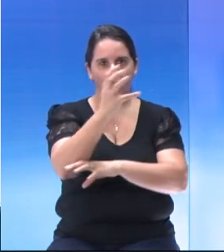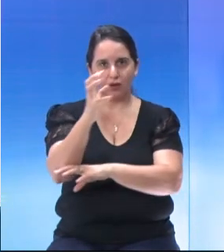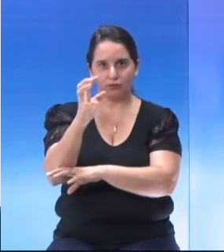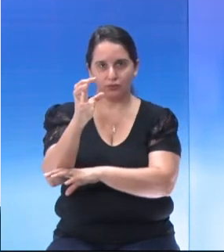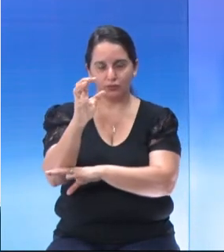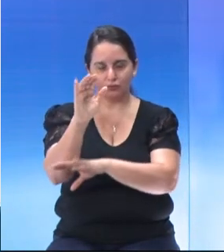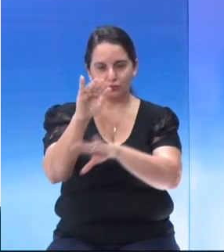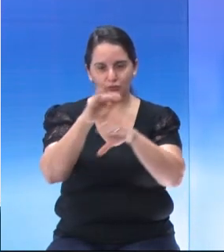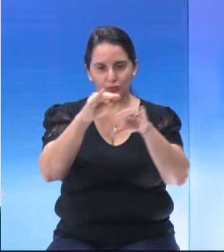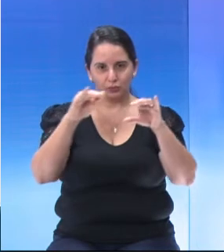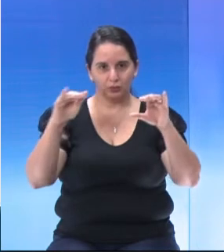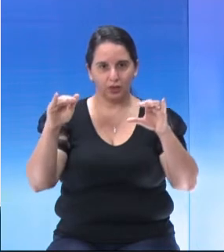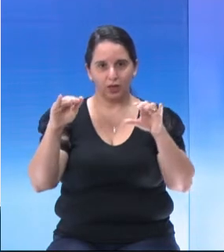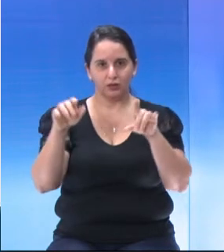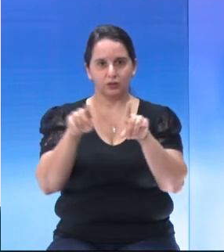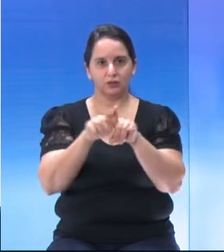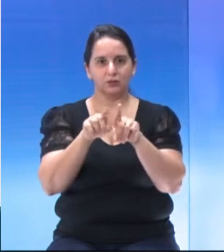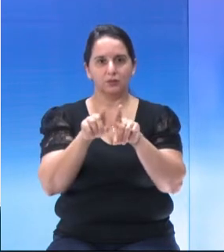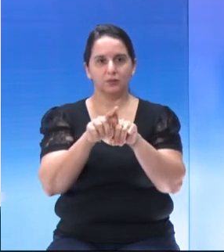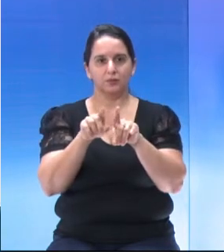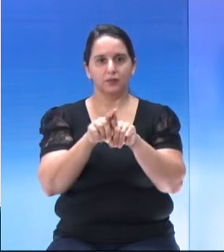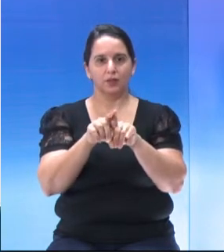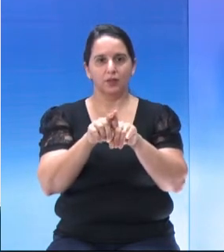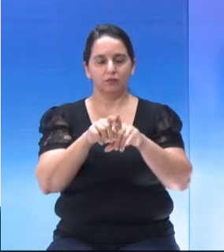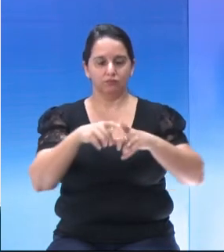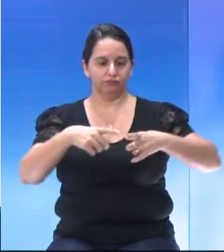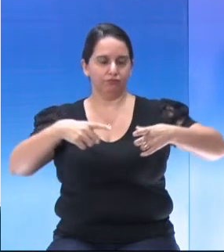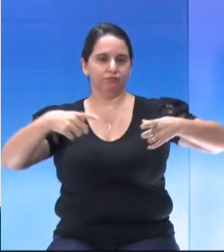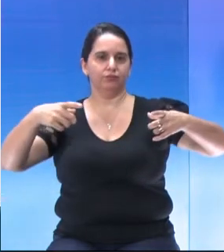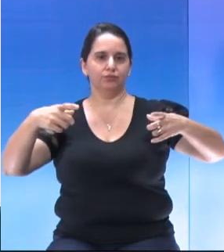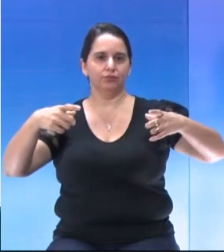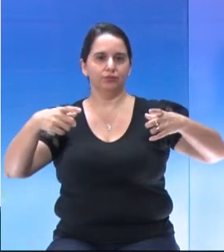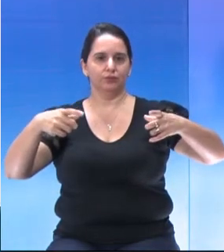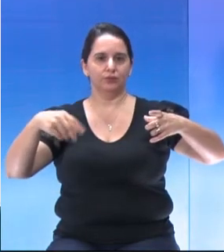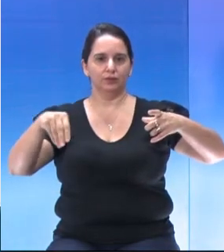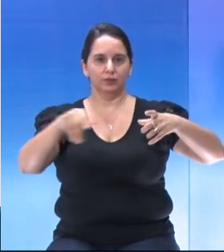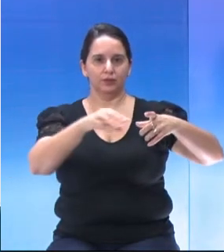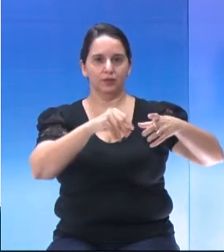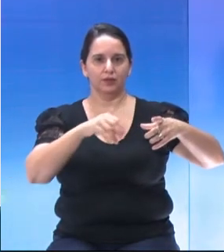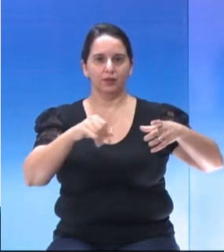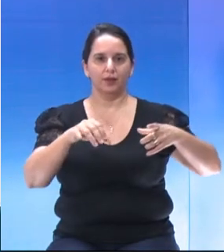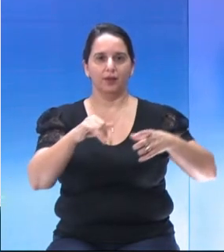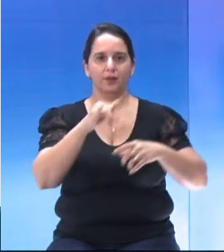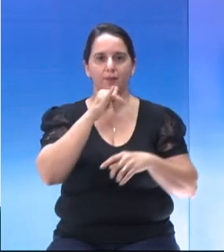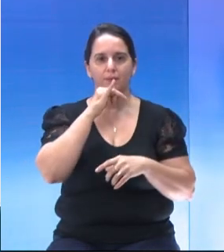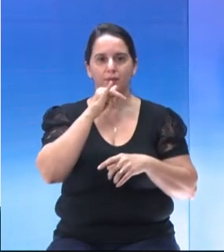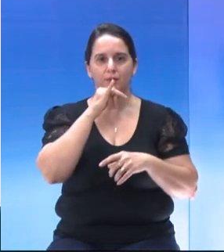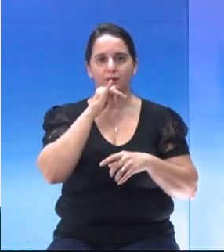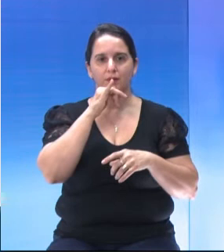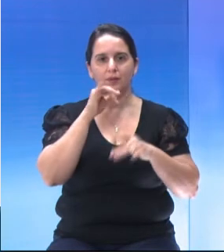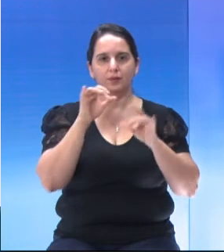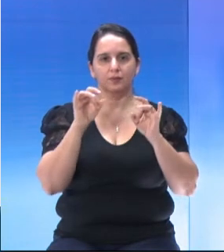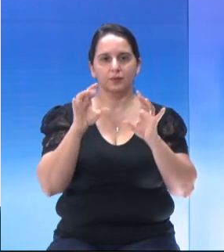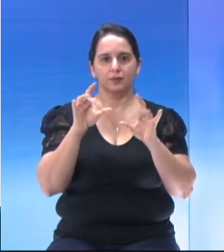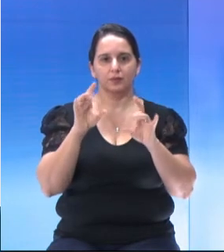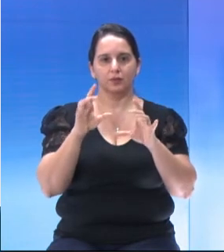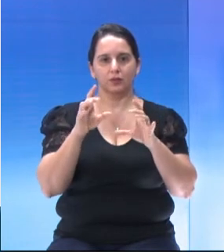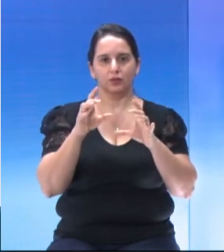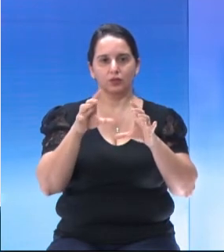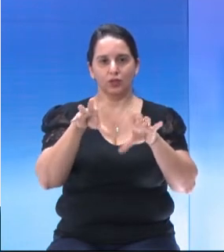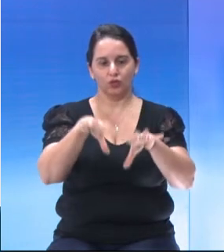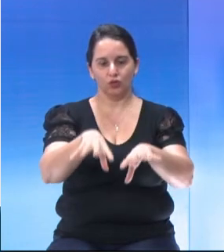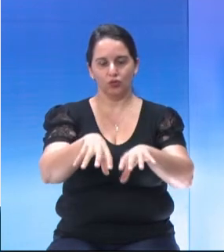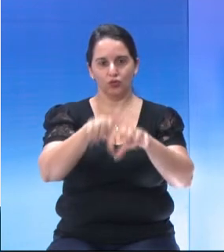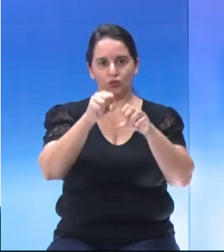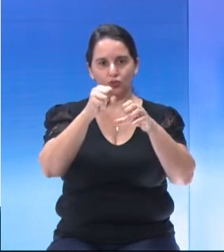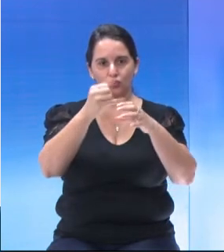árvores pequenas, sendo rala e espaçosa, né? Ou espaçada, por exemplo, ocupando principalmente fendas do